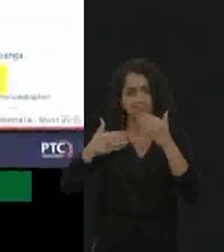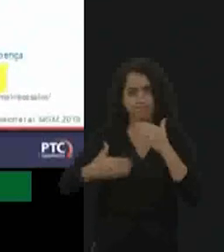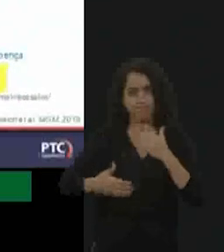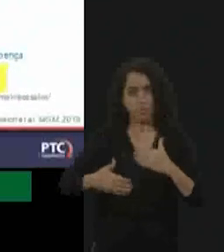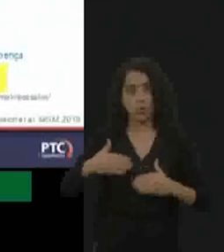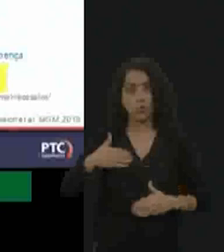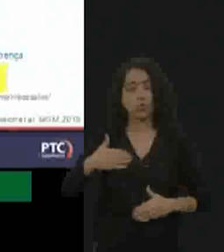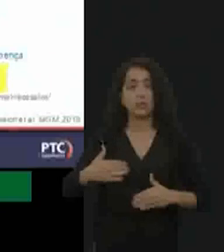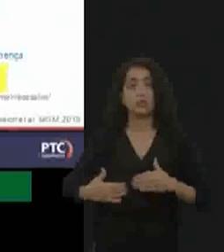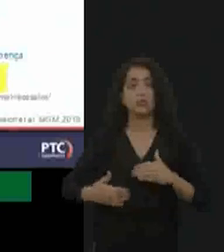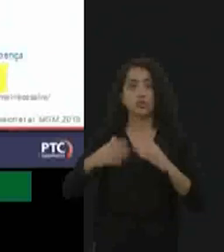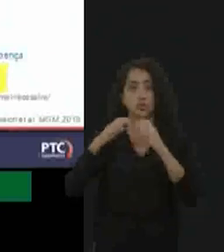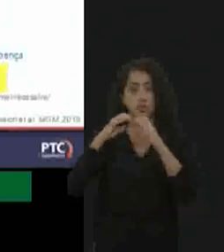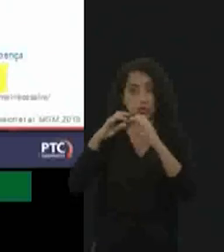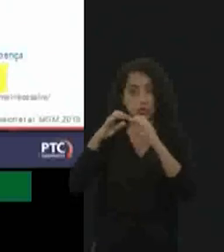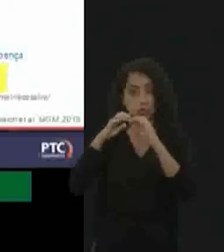frente.